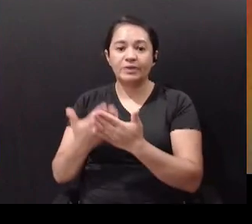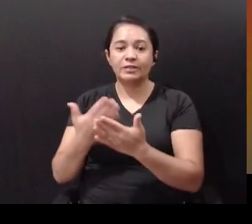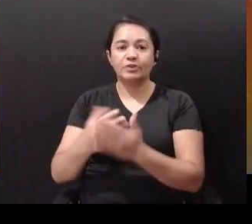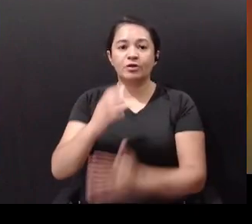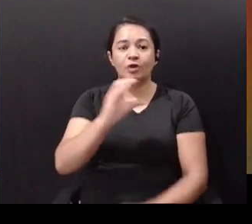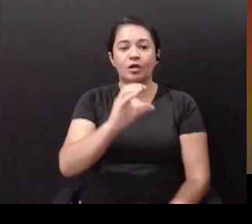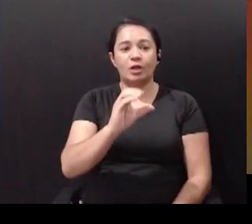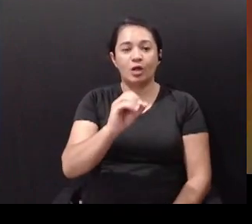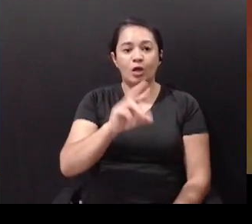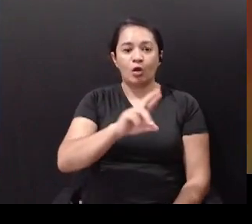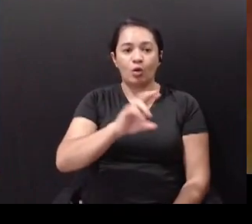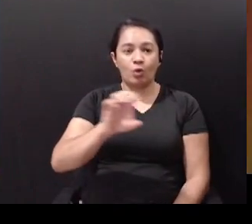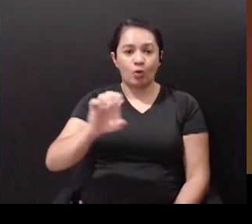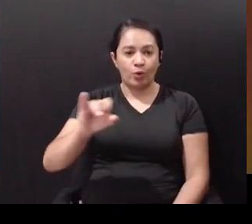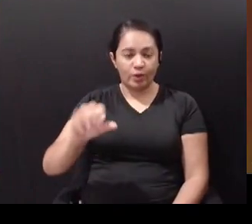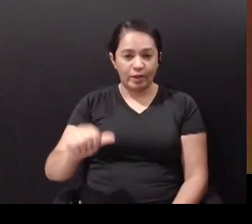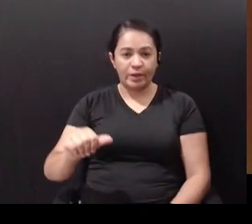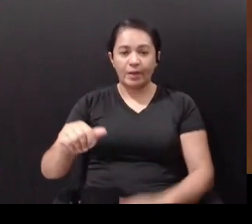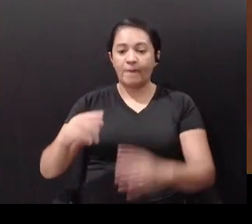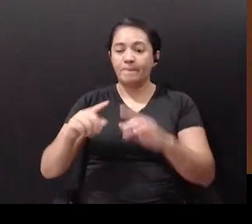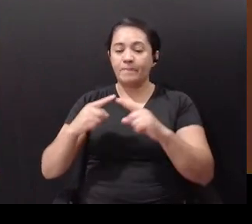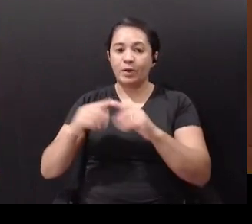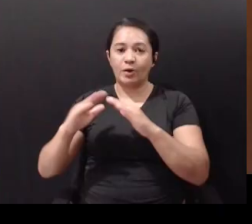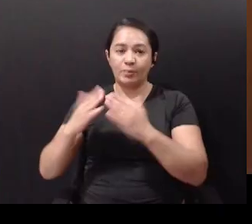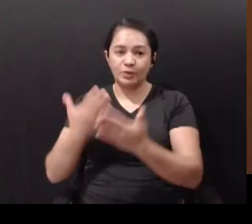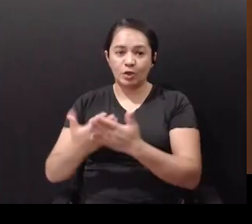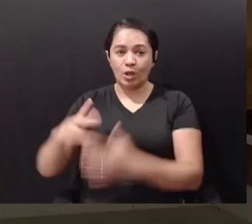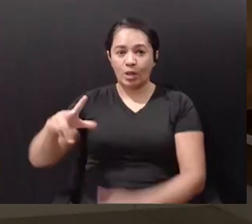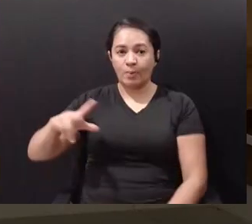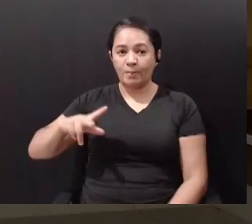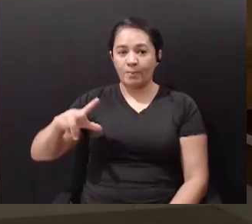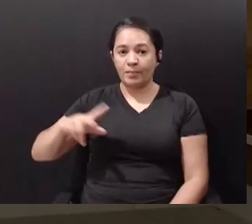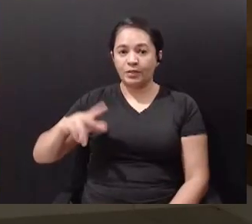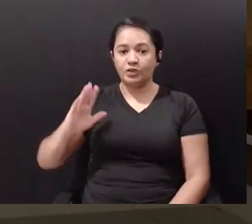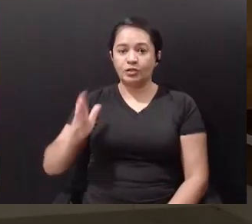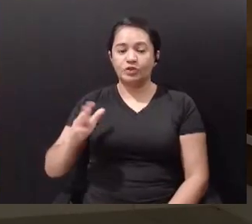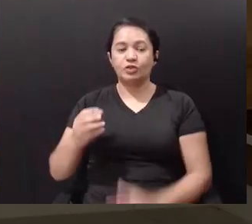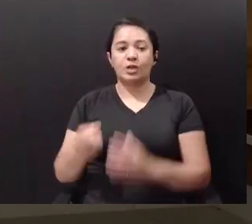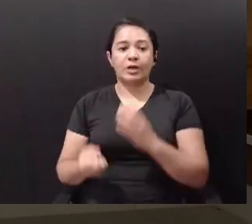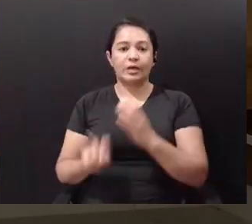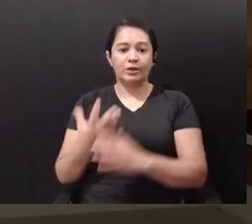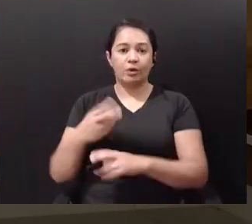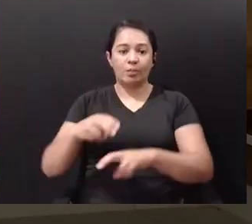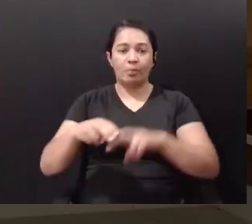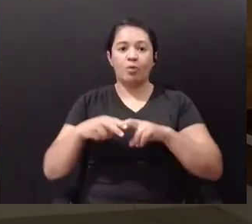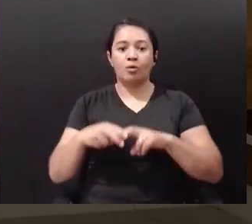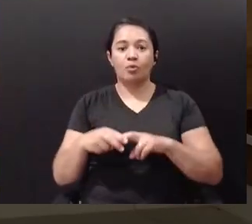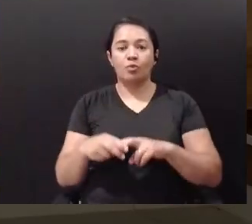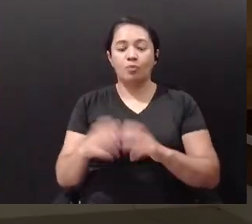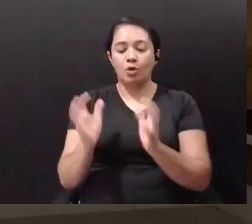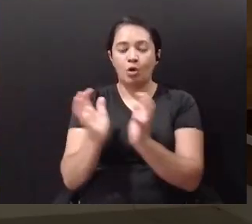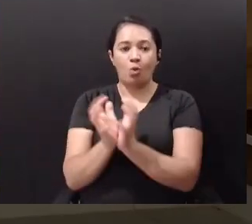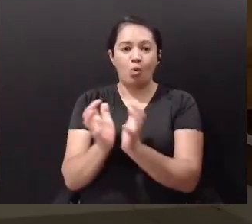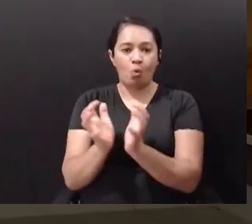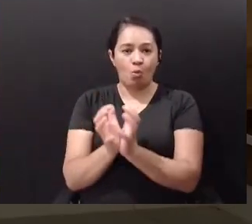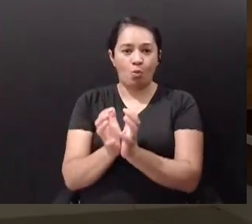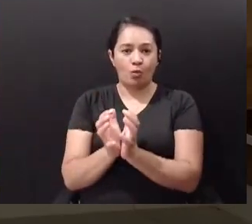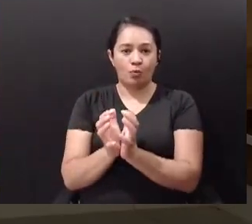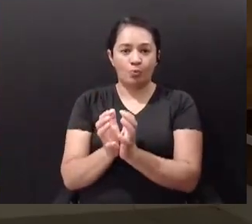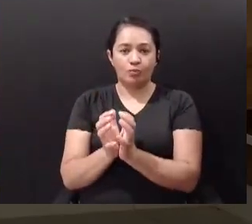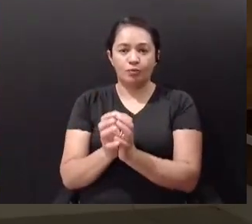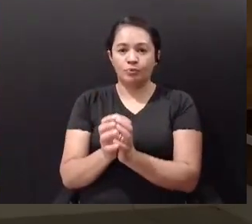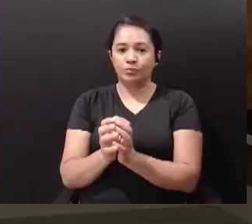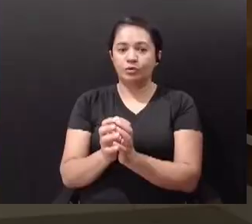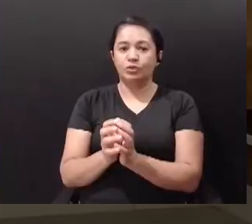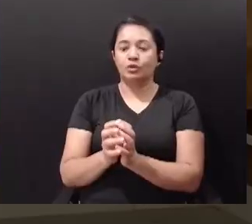escola particular e que havia sido criada por um grupo, né, de fazendeiros paulistas aí,